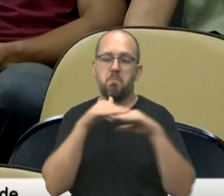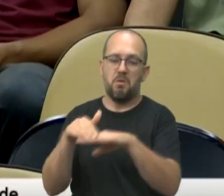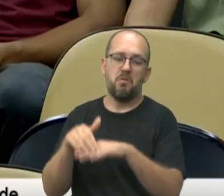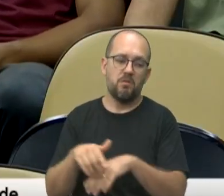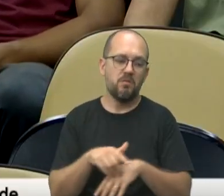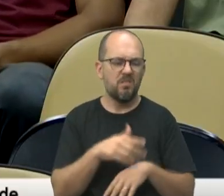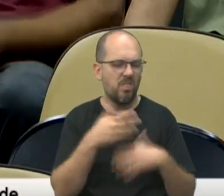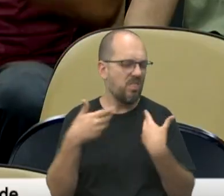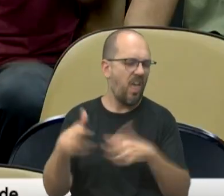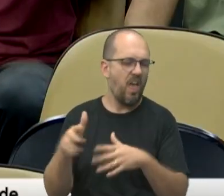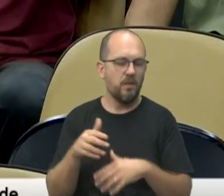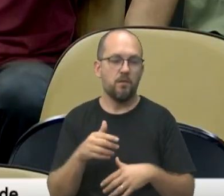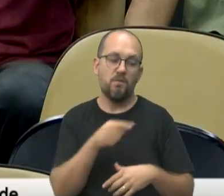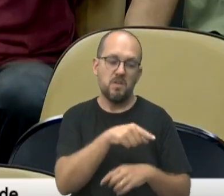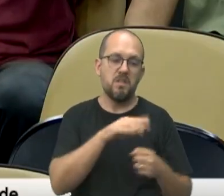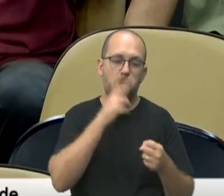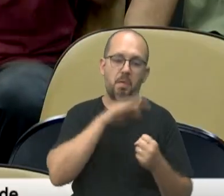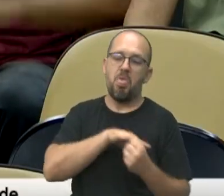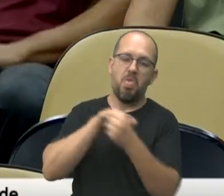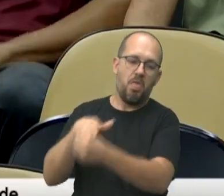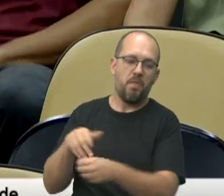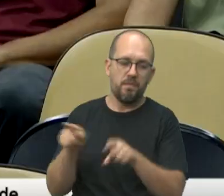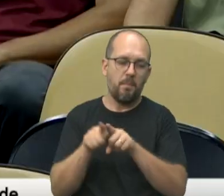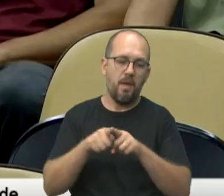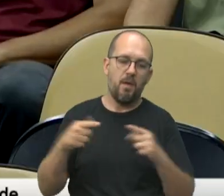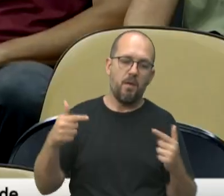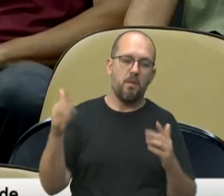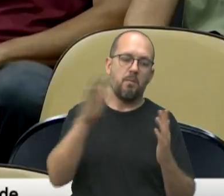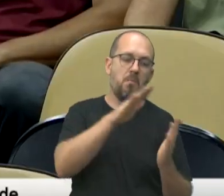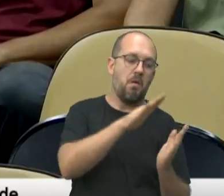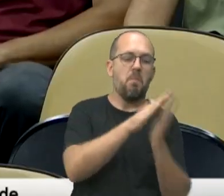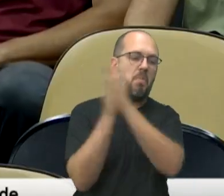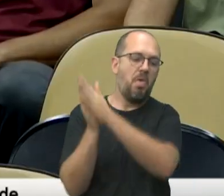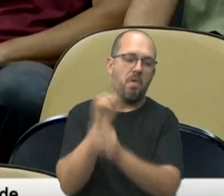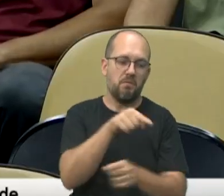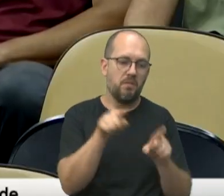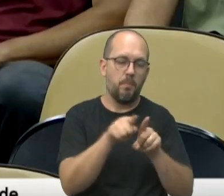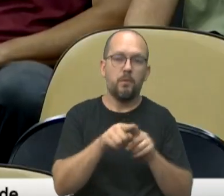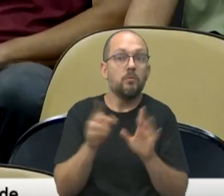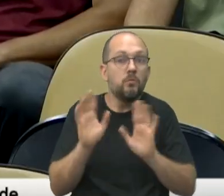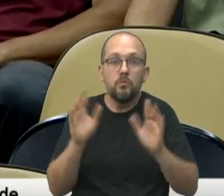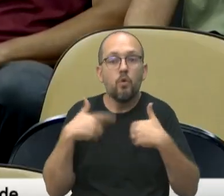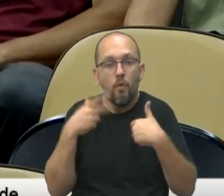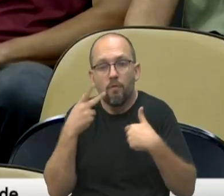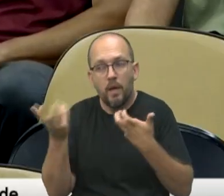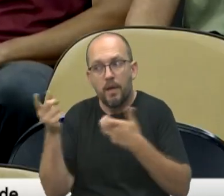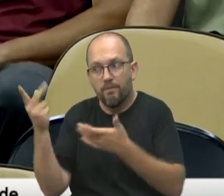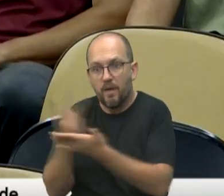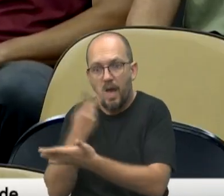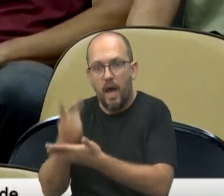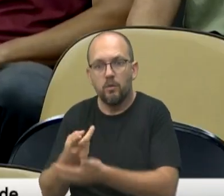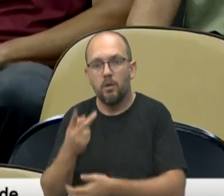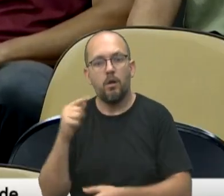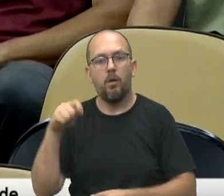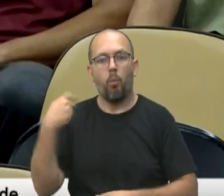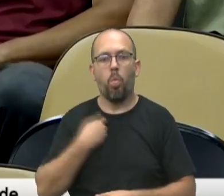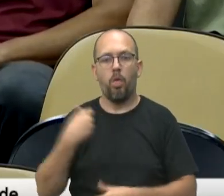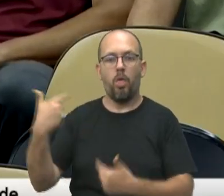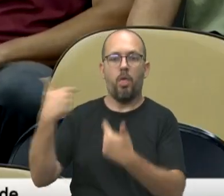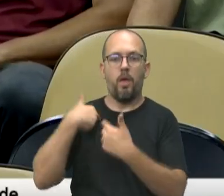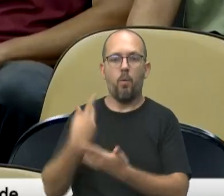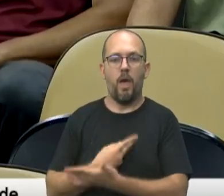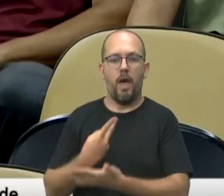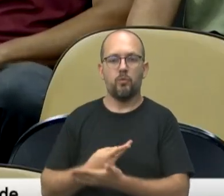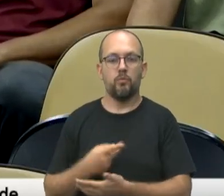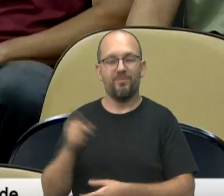eu queria me impor em cima disso, porque eu queria falar que o que eles estão fazendo é errado, e eu sempre saía como errado. Eles fazem